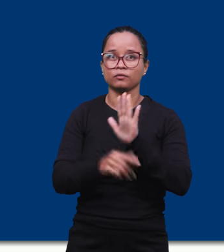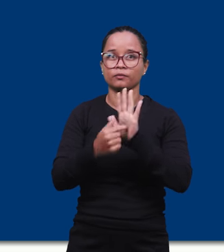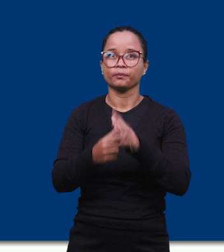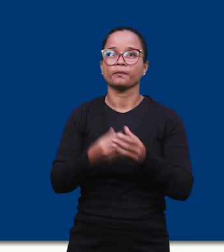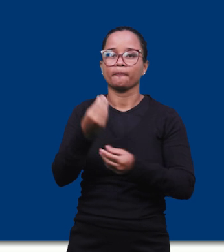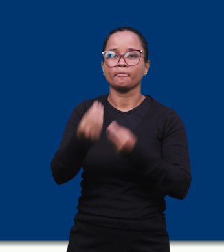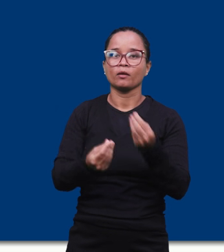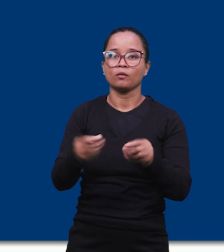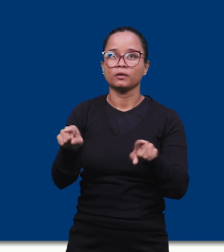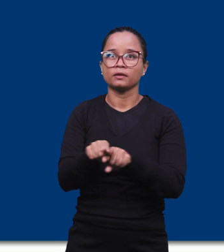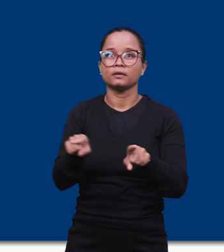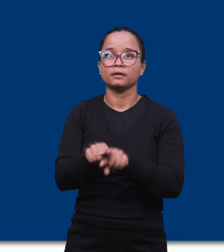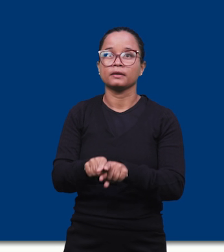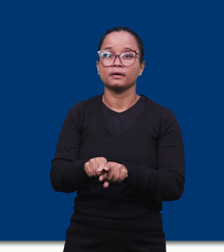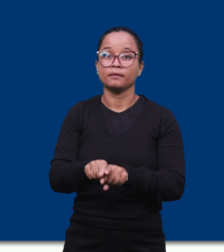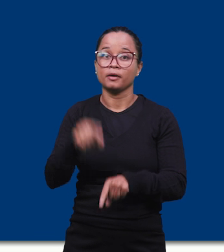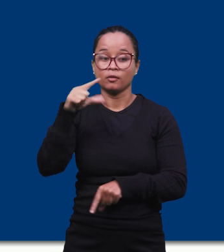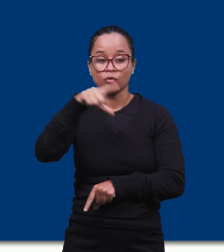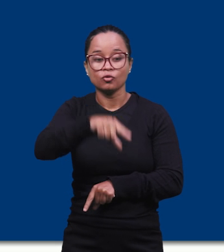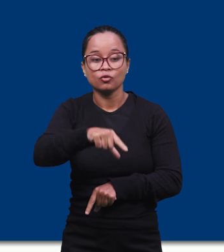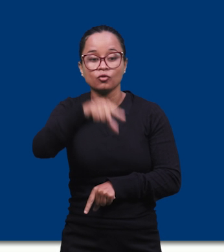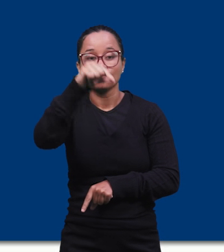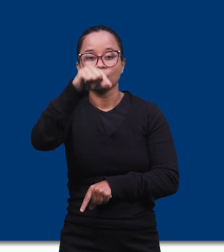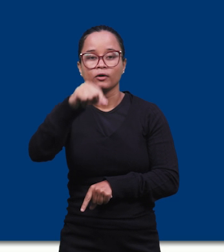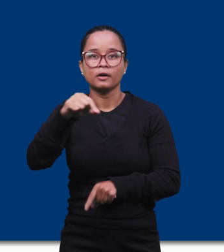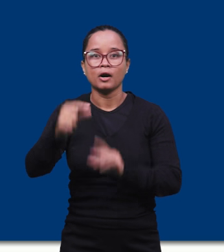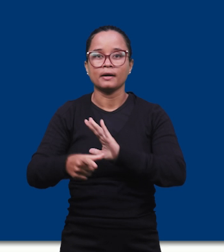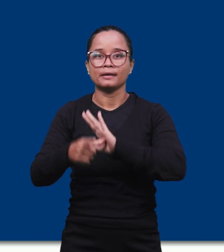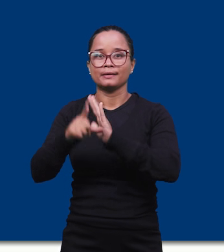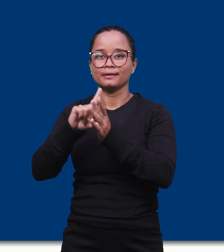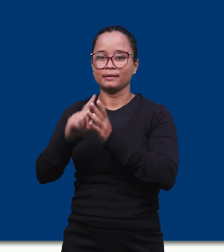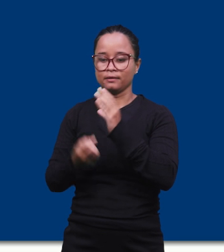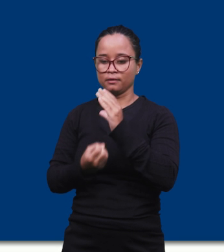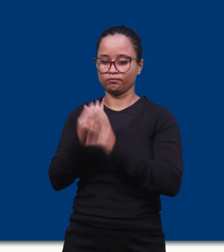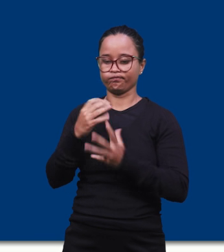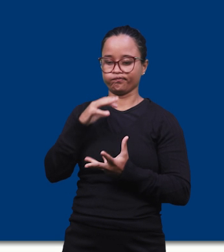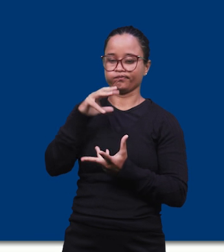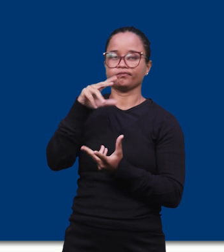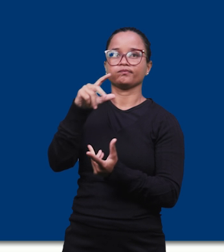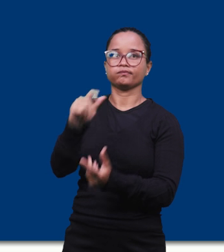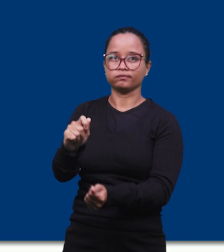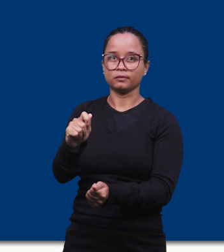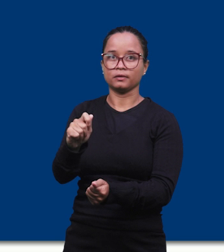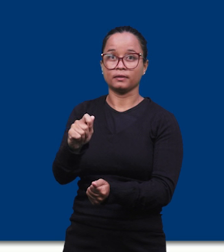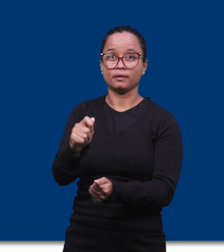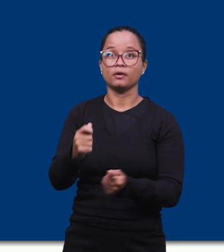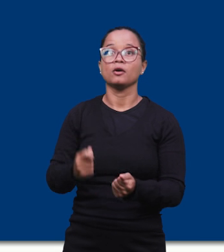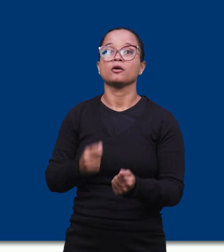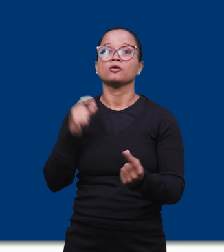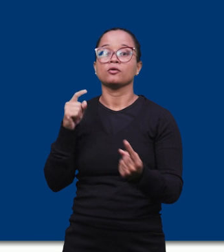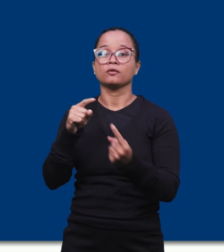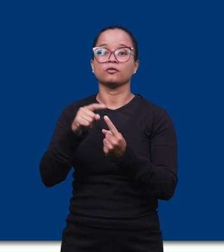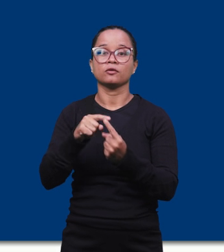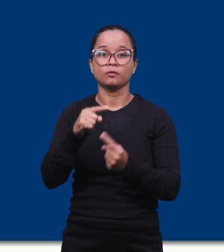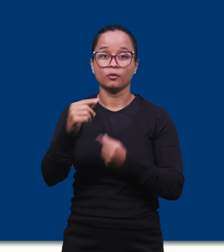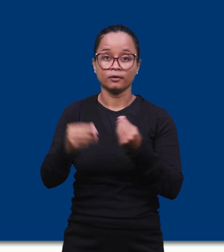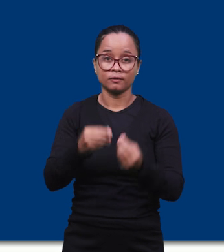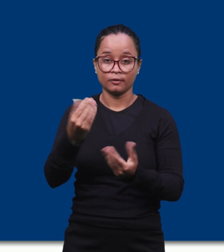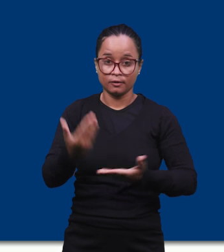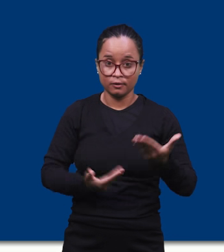também nos elegeu nele antes da fundação do mundo, para que